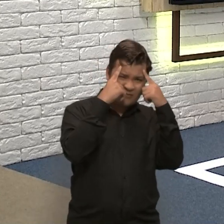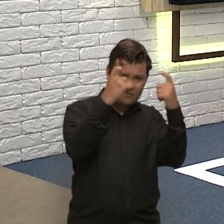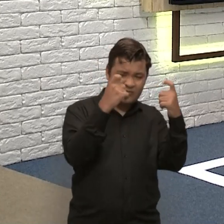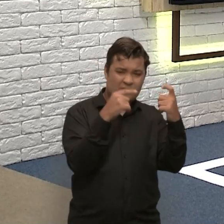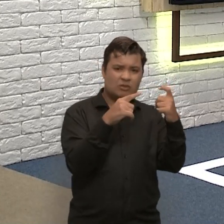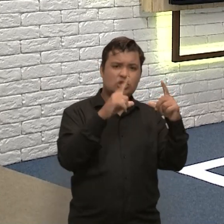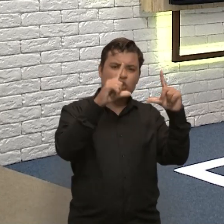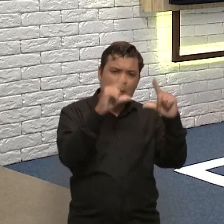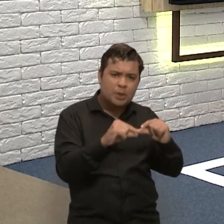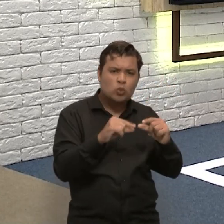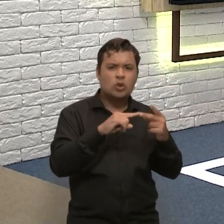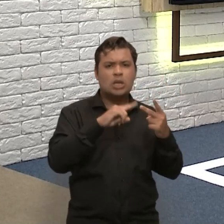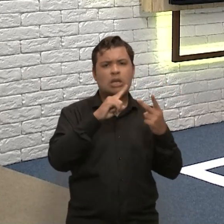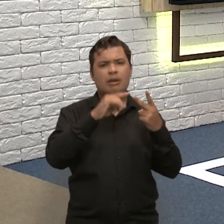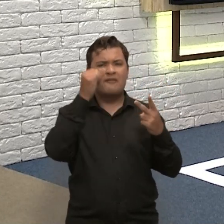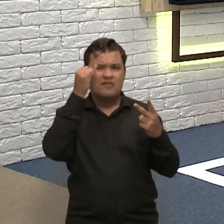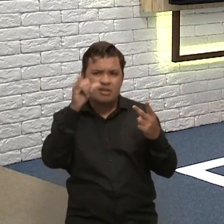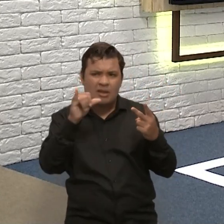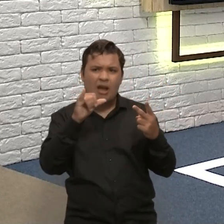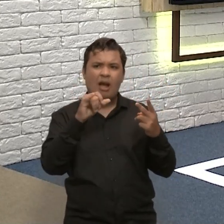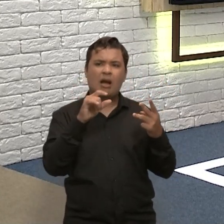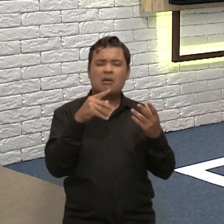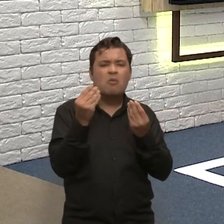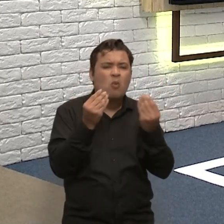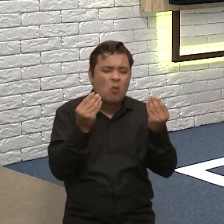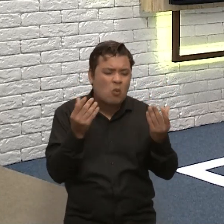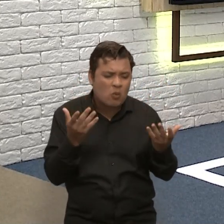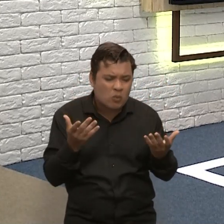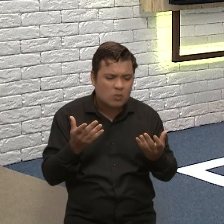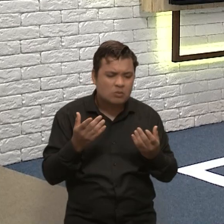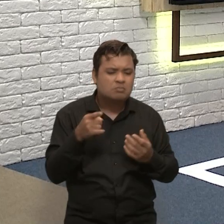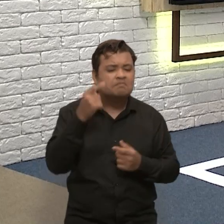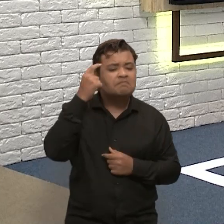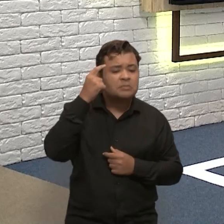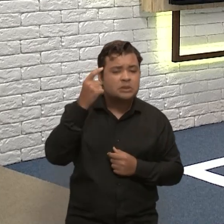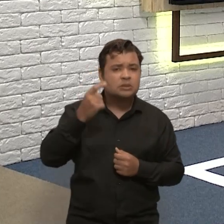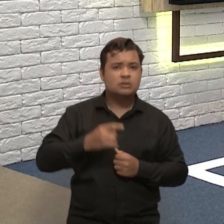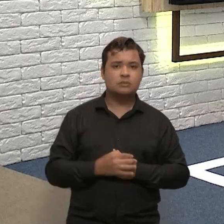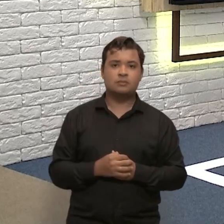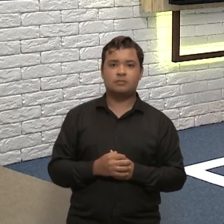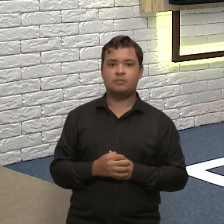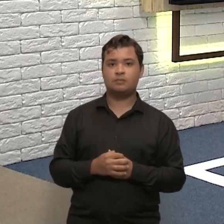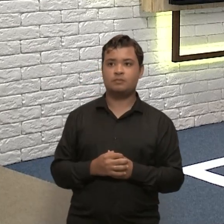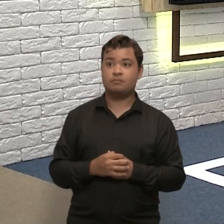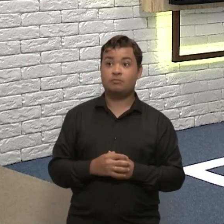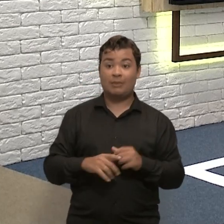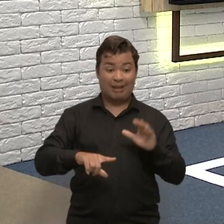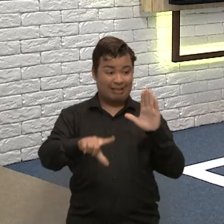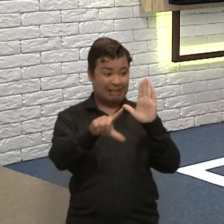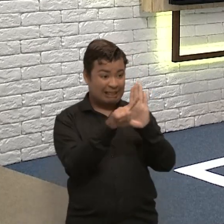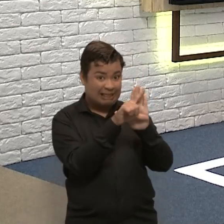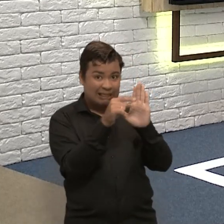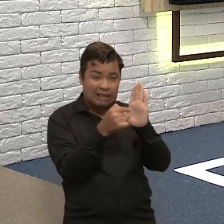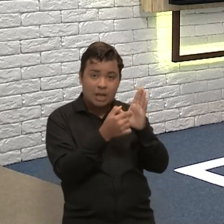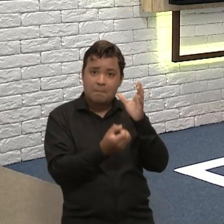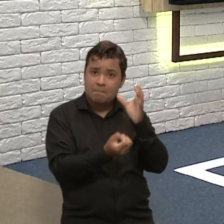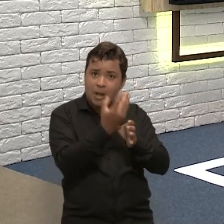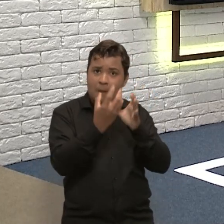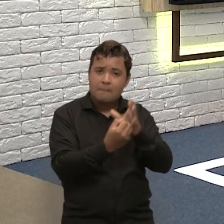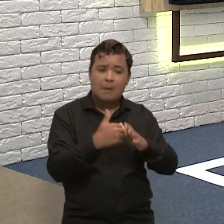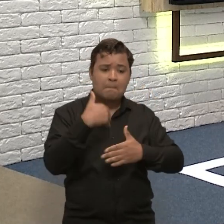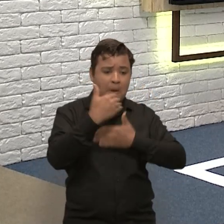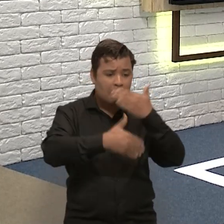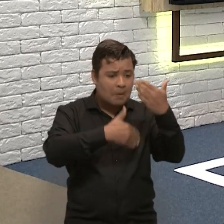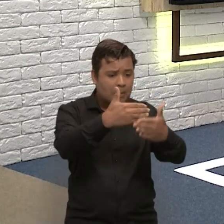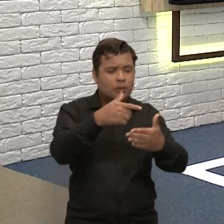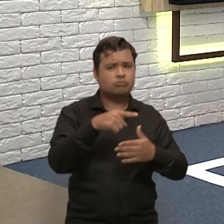de violência? Olha, com toda certeza, o avanço do marco legal ele é fundamental, até